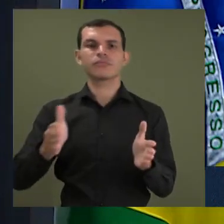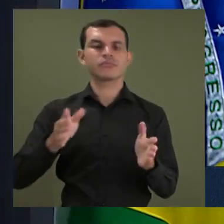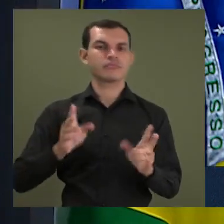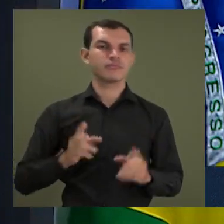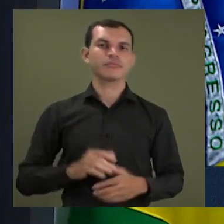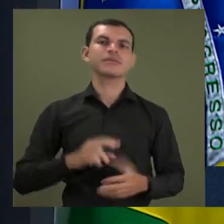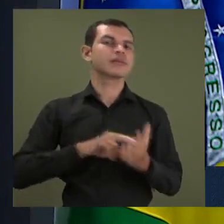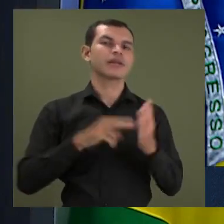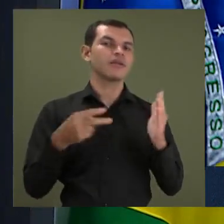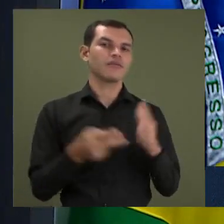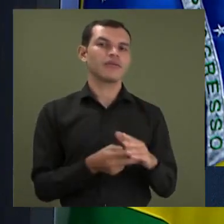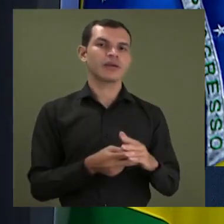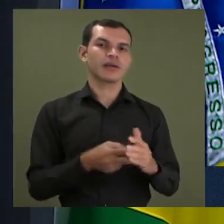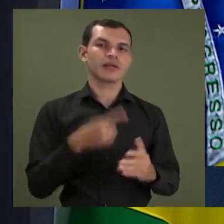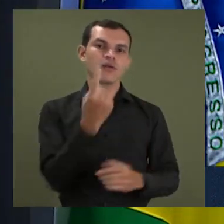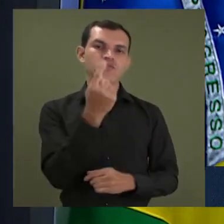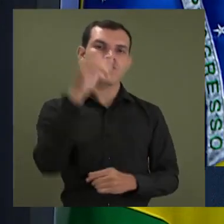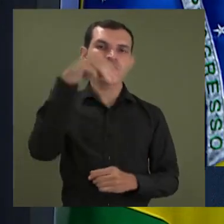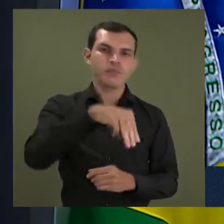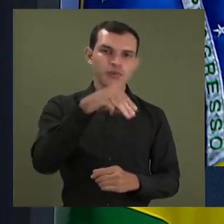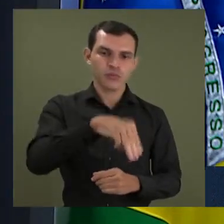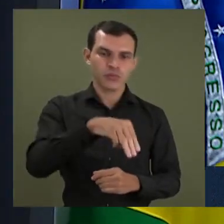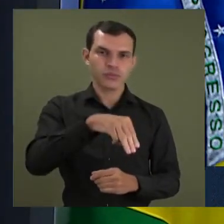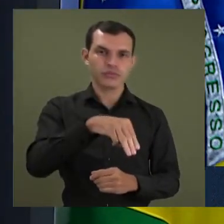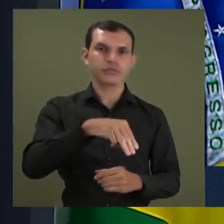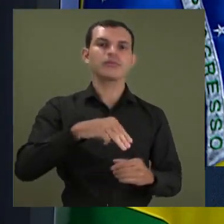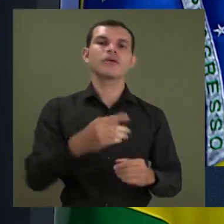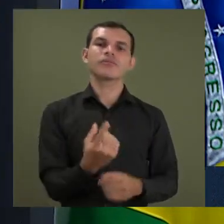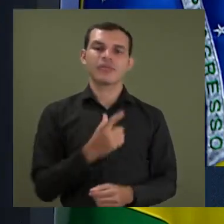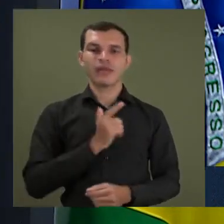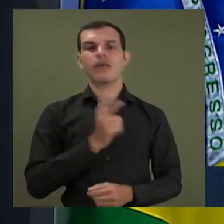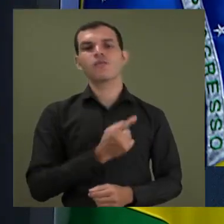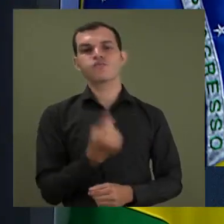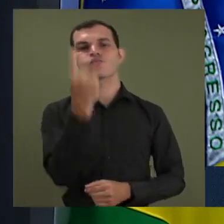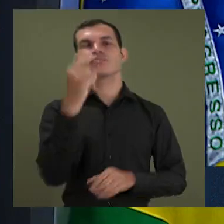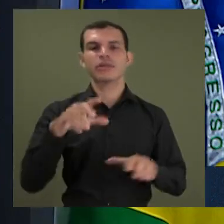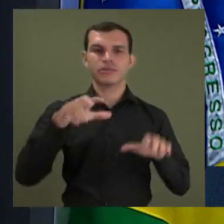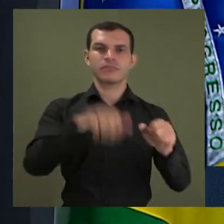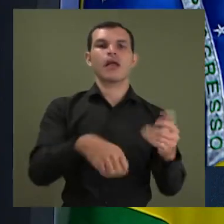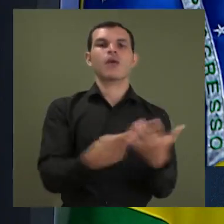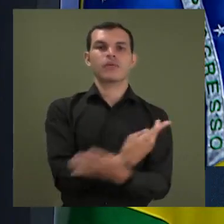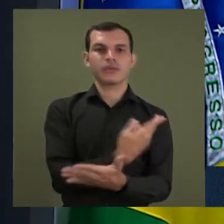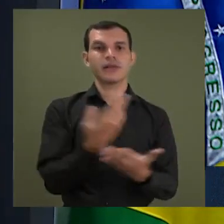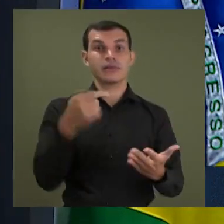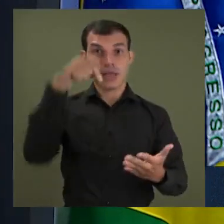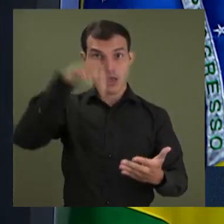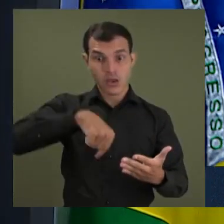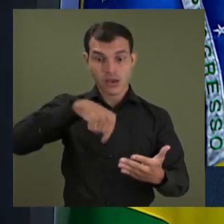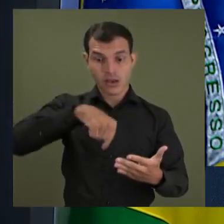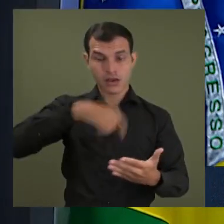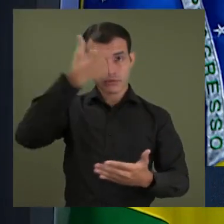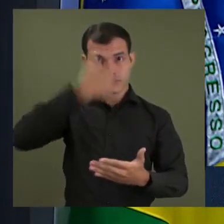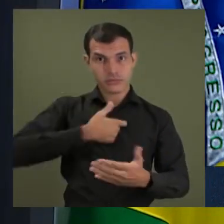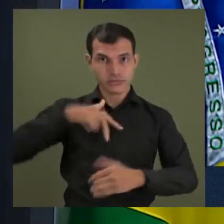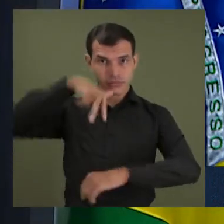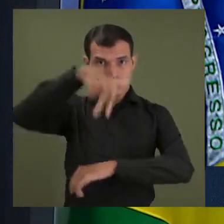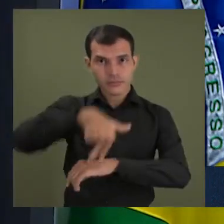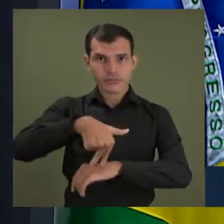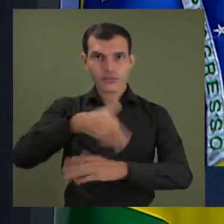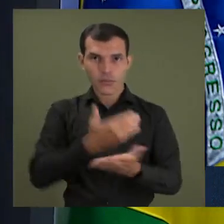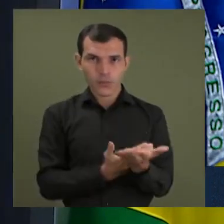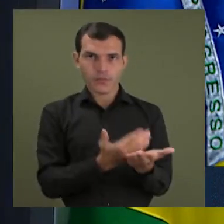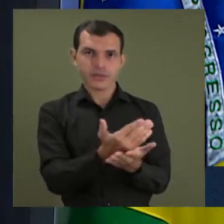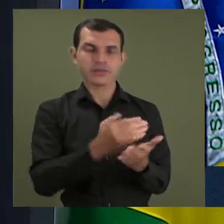cada minuto. Desde que eu comecei aqui, a estimativa é que nós tivemos na